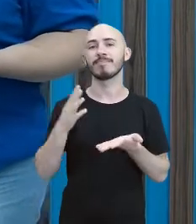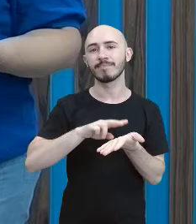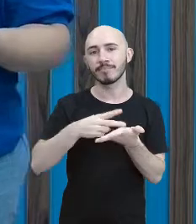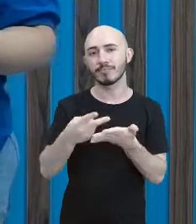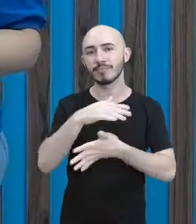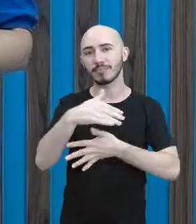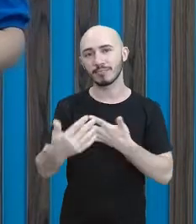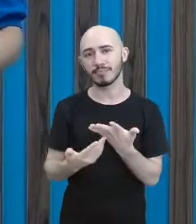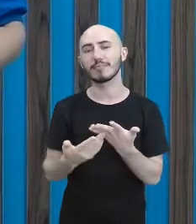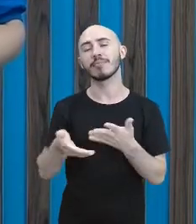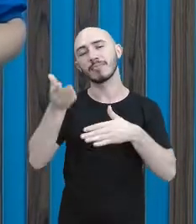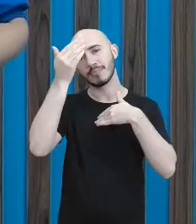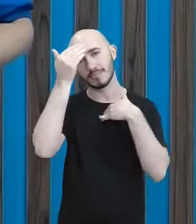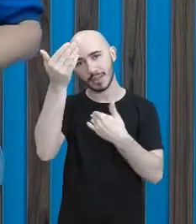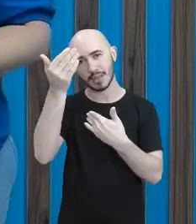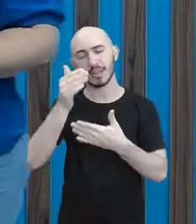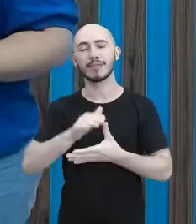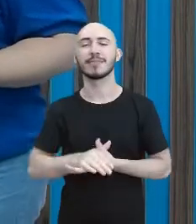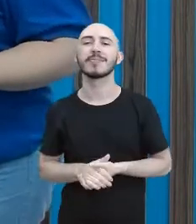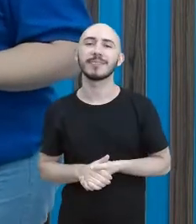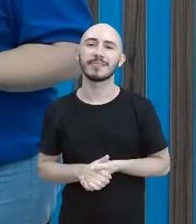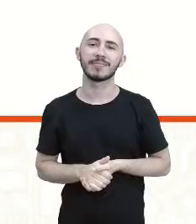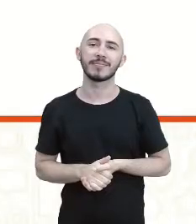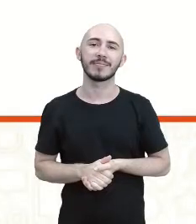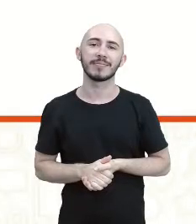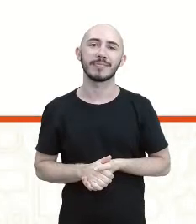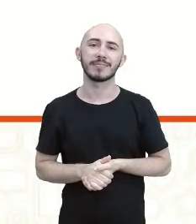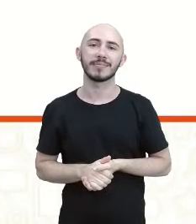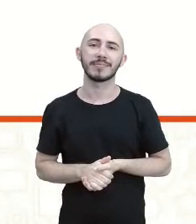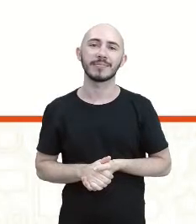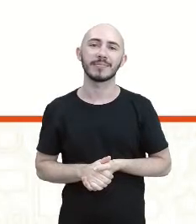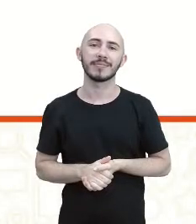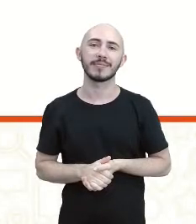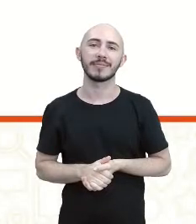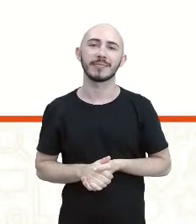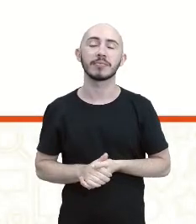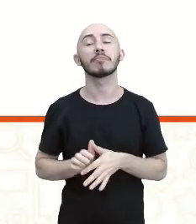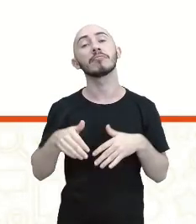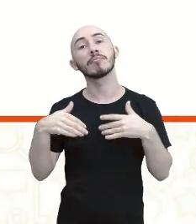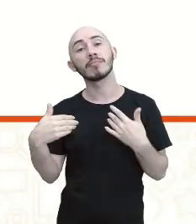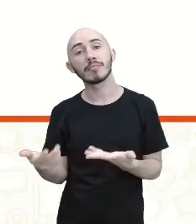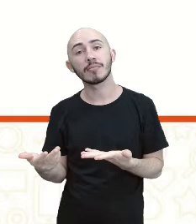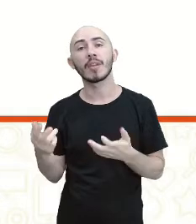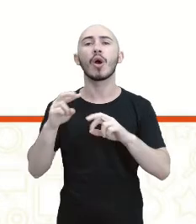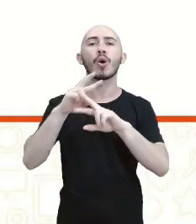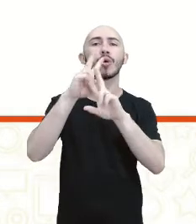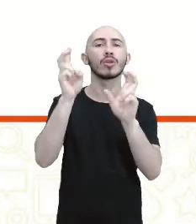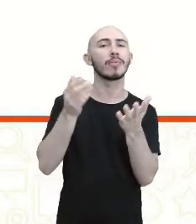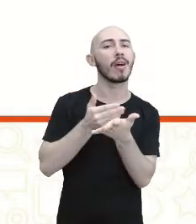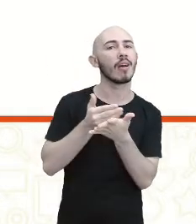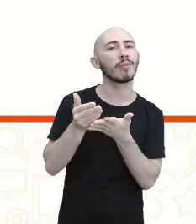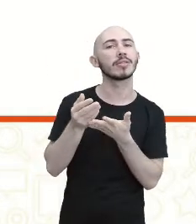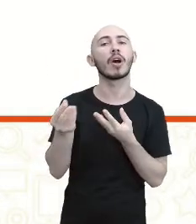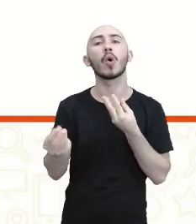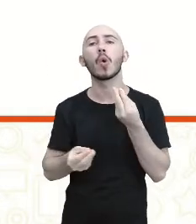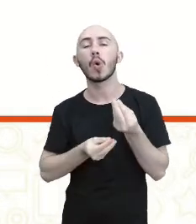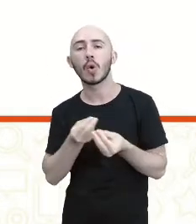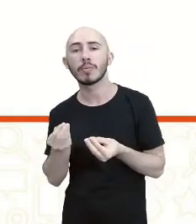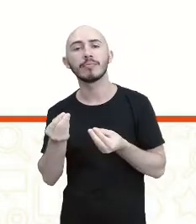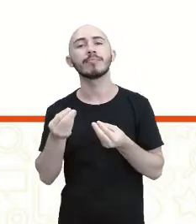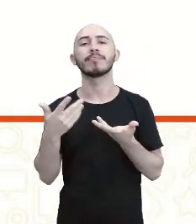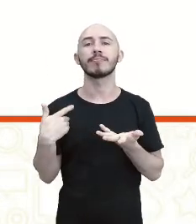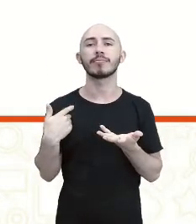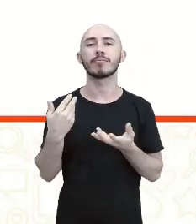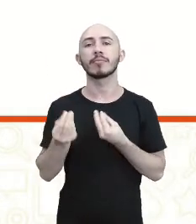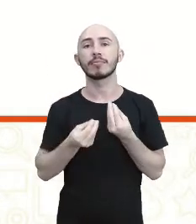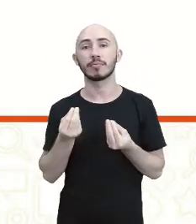tradução. Agradecer a ele. Obrigada. Bom, dando início à nossa temática, a gente vai falar um pouquinho sobre